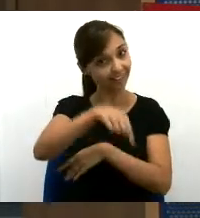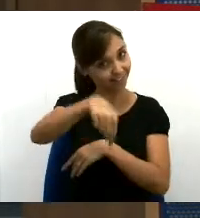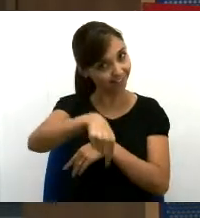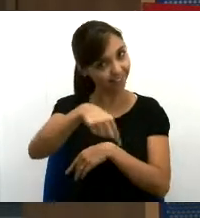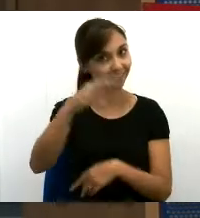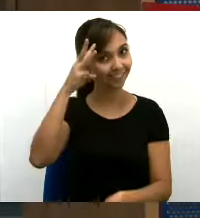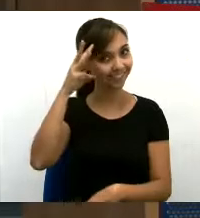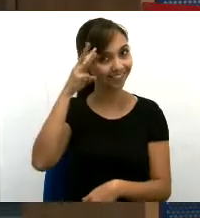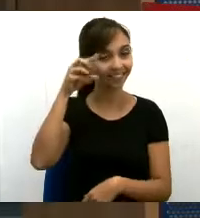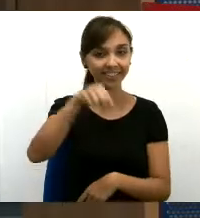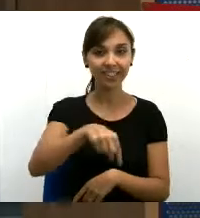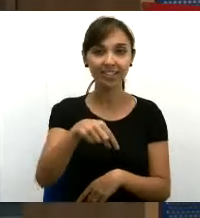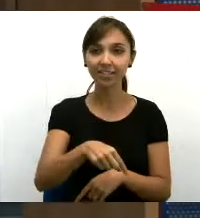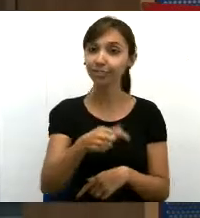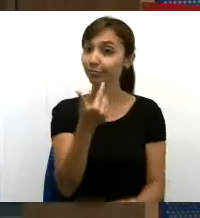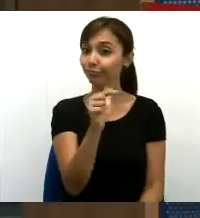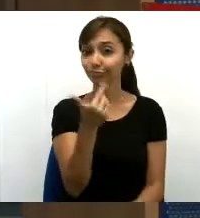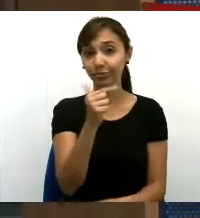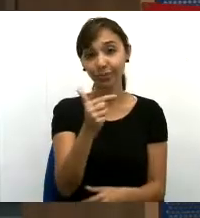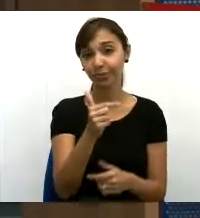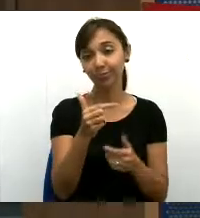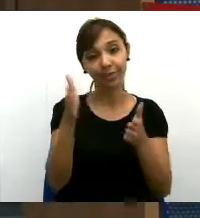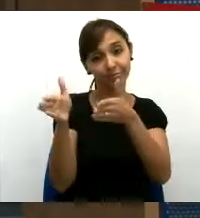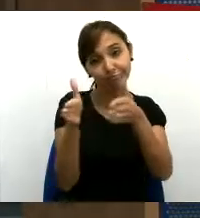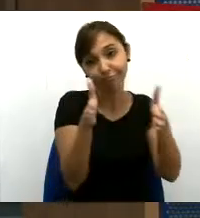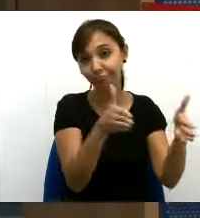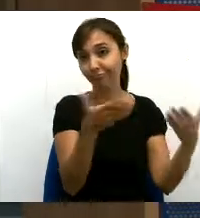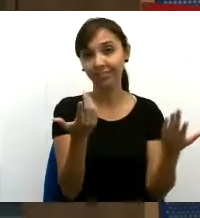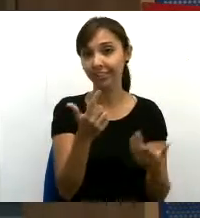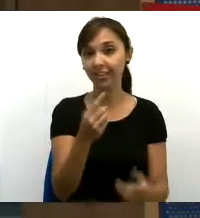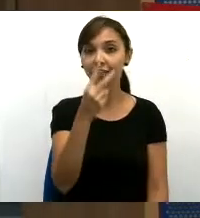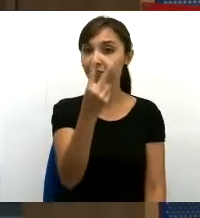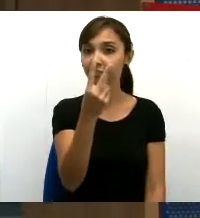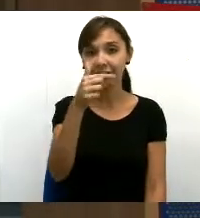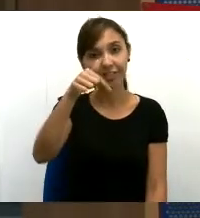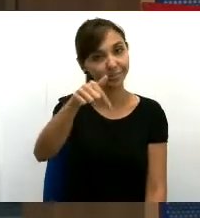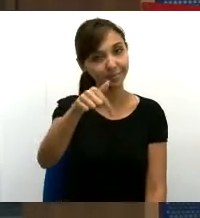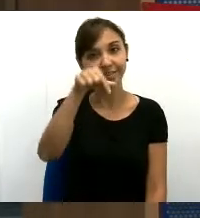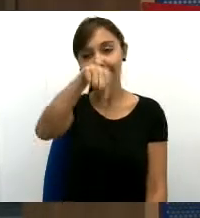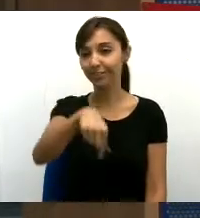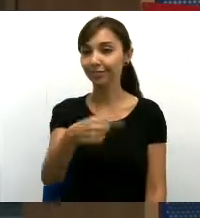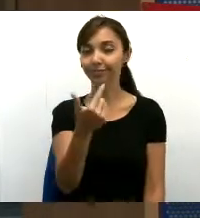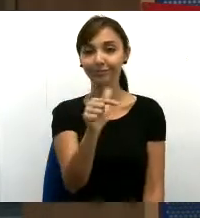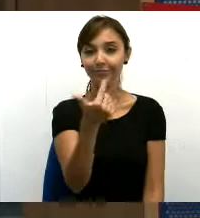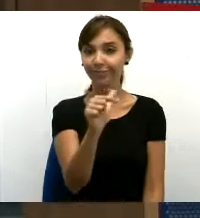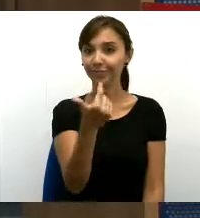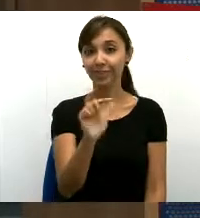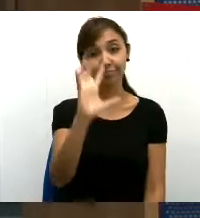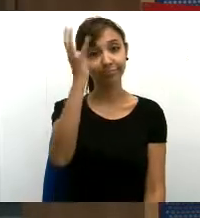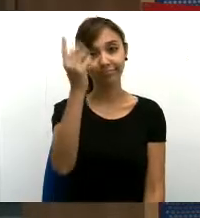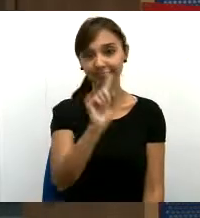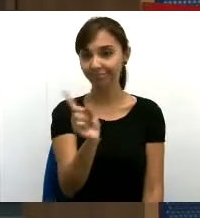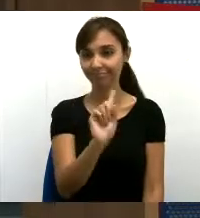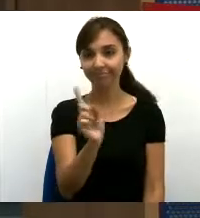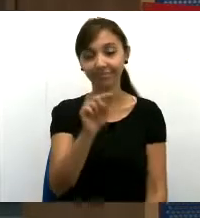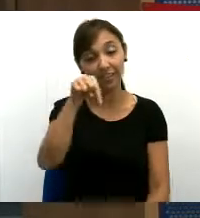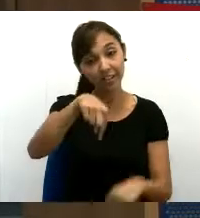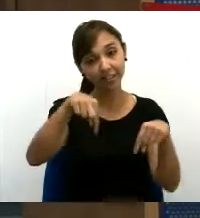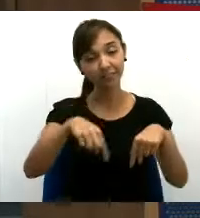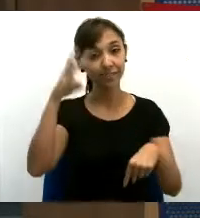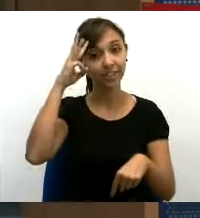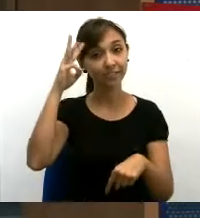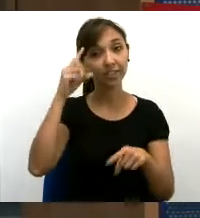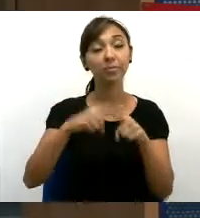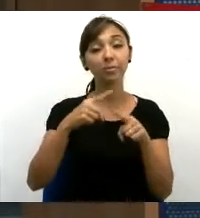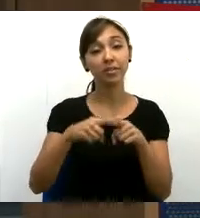nessa terça-feira, a gente não vai ter sessão. A 27ª sessão não vai acontecer na tarde dessa terça-feira,